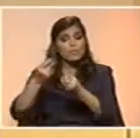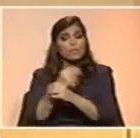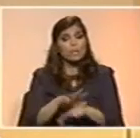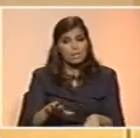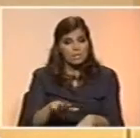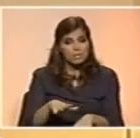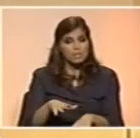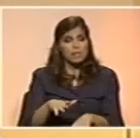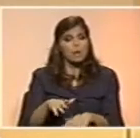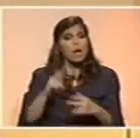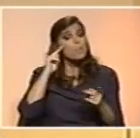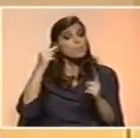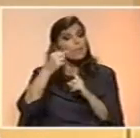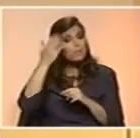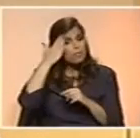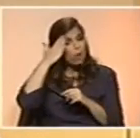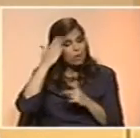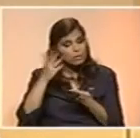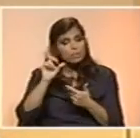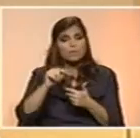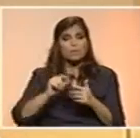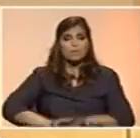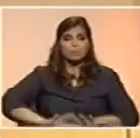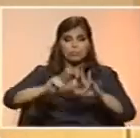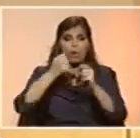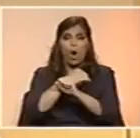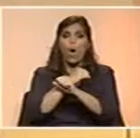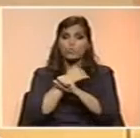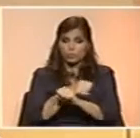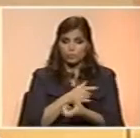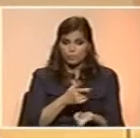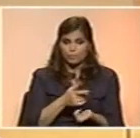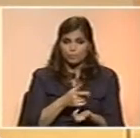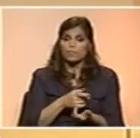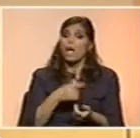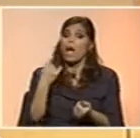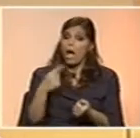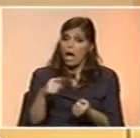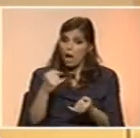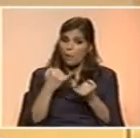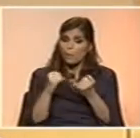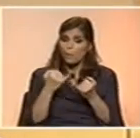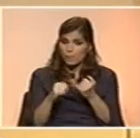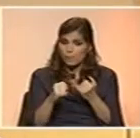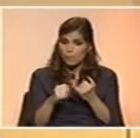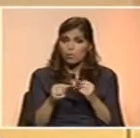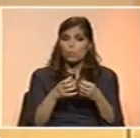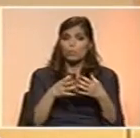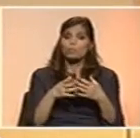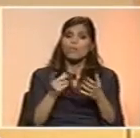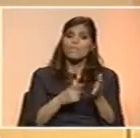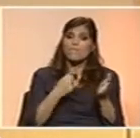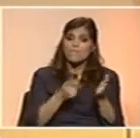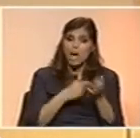cognitivo, como também do ponto de vista de crescimento ósseo. Ou seja, em concreto, há sempre um risco muito grande de carências alimentares em